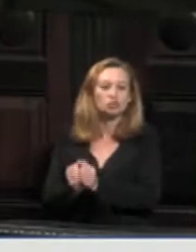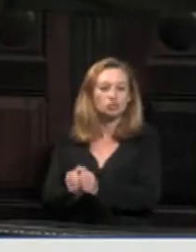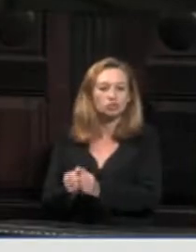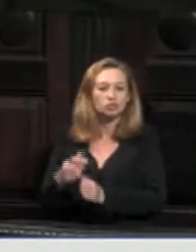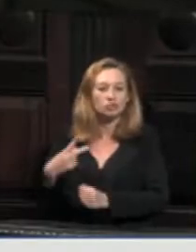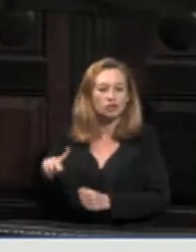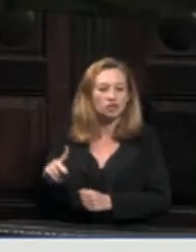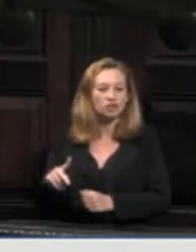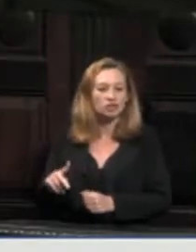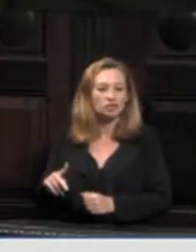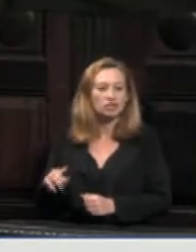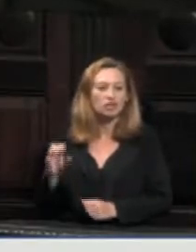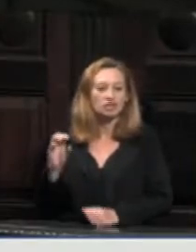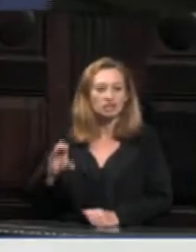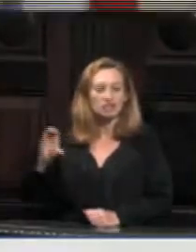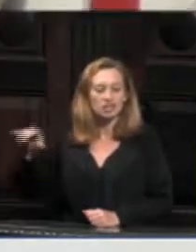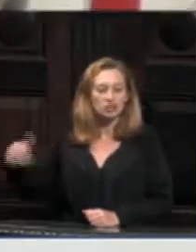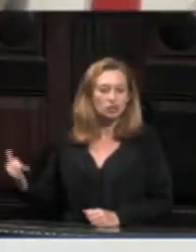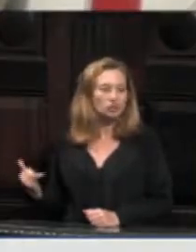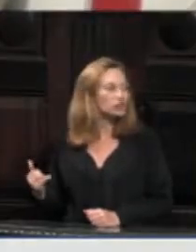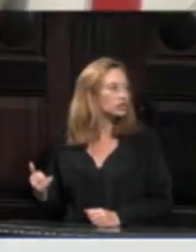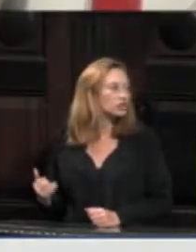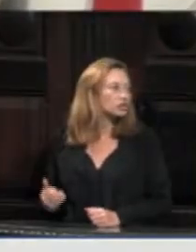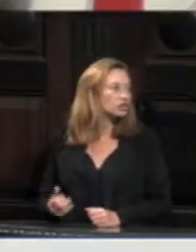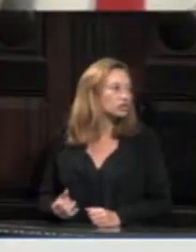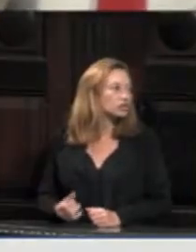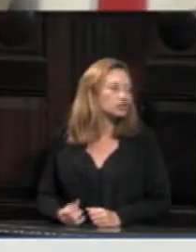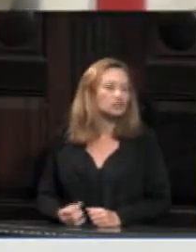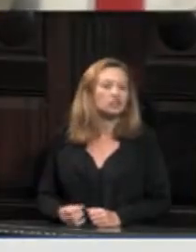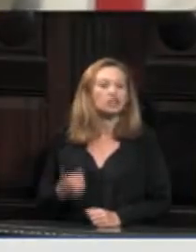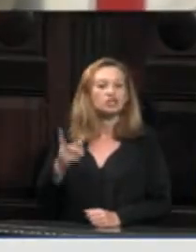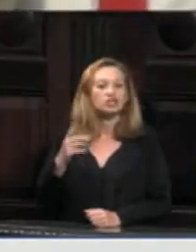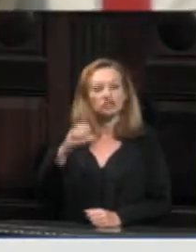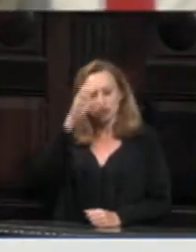vou votar com a CCJ. Pela Esporte e Lazer, tio Carlos.